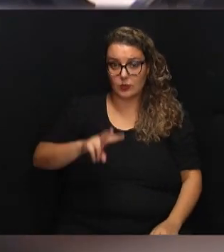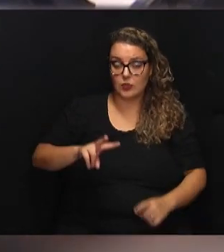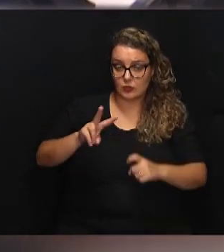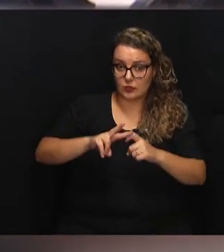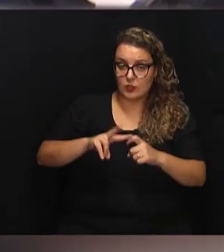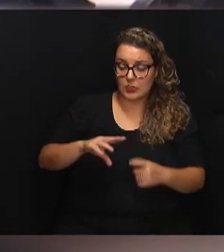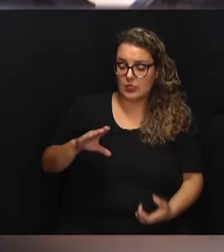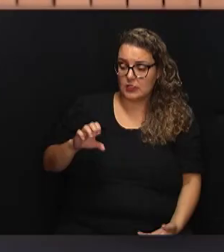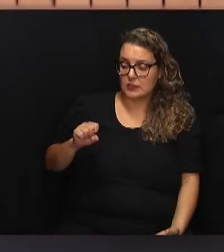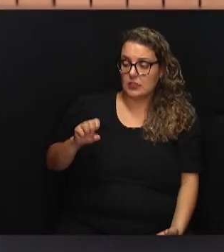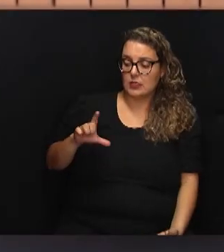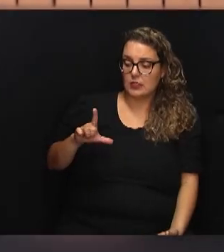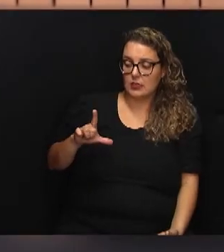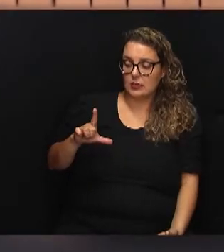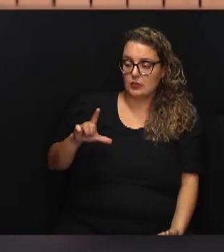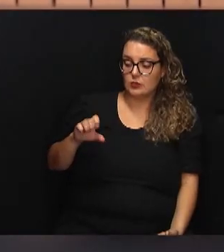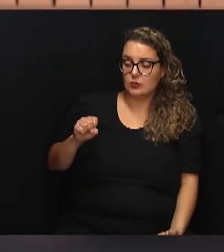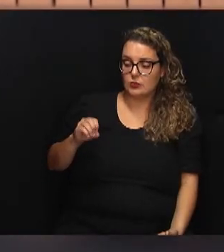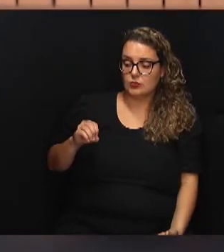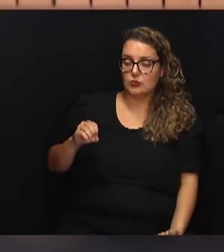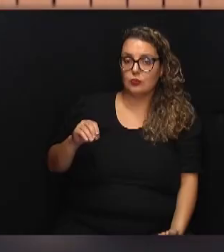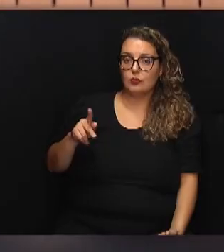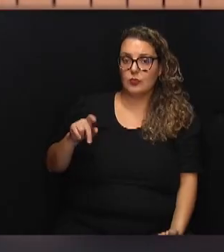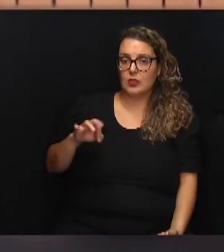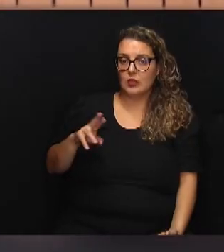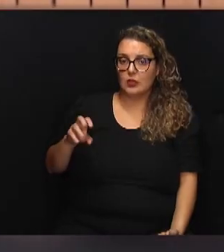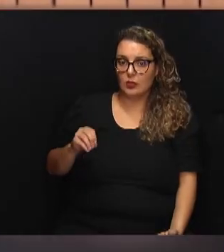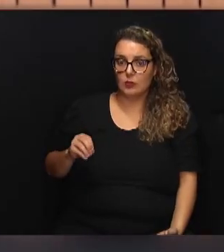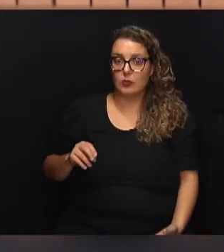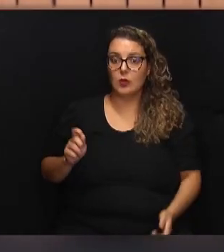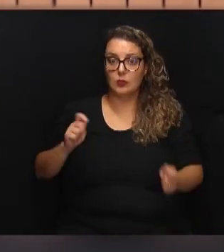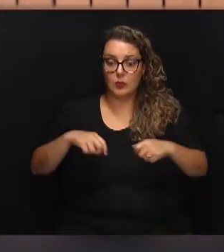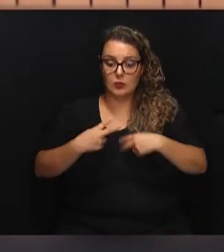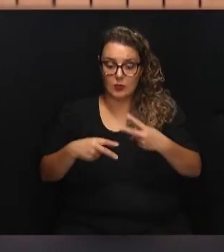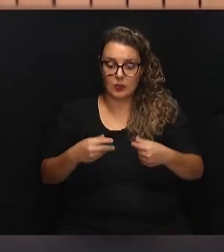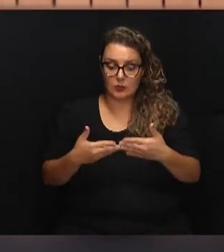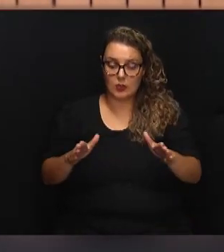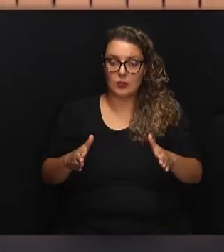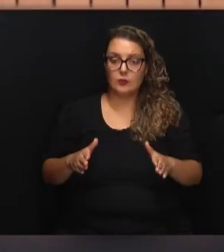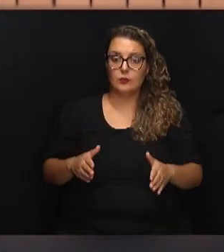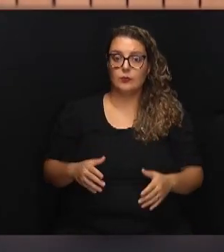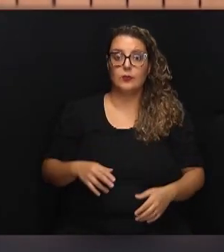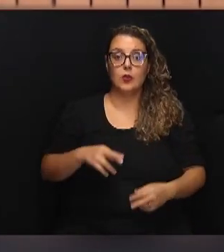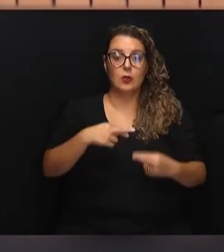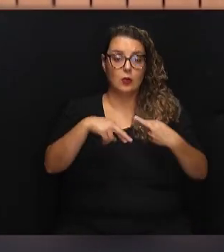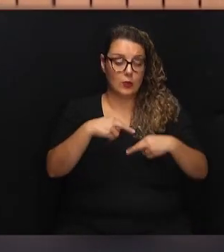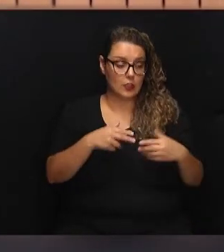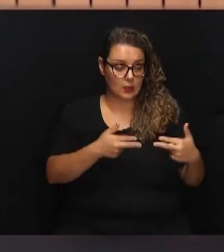e possível data de reinauguração. Com relação ao cronograma,